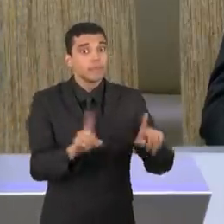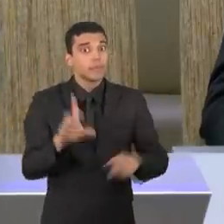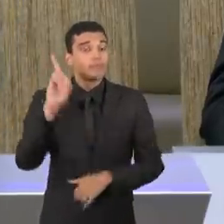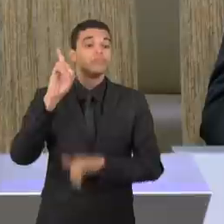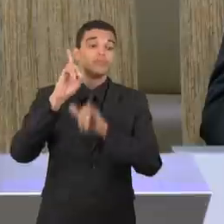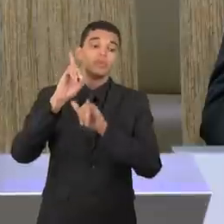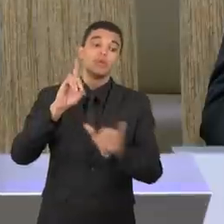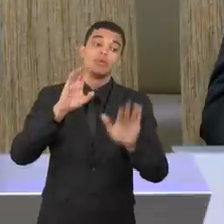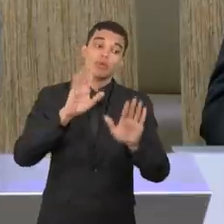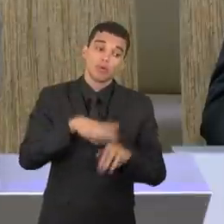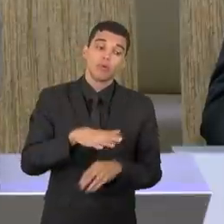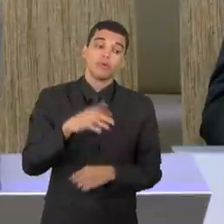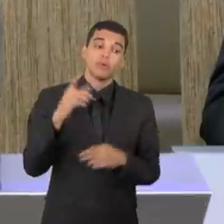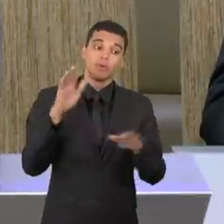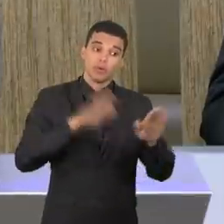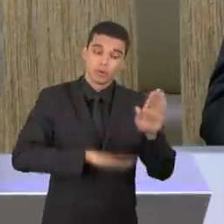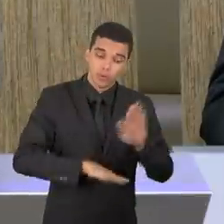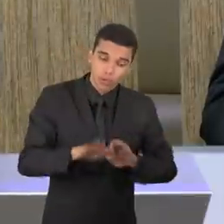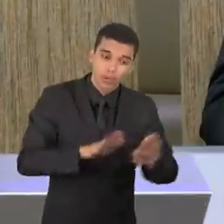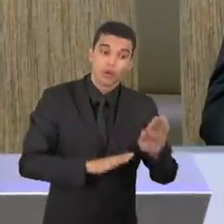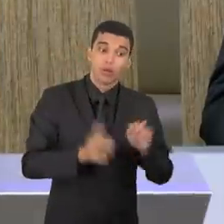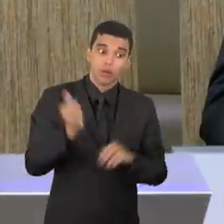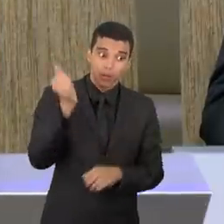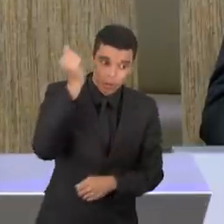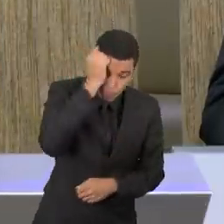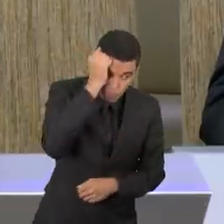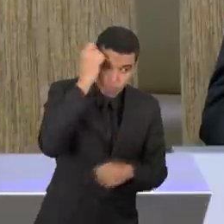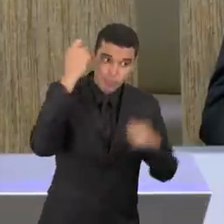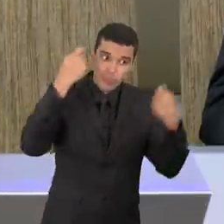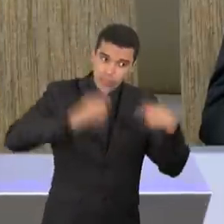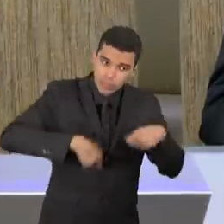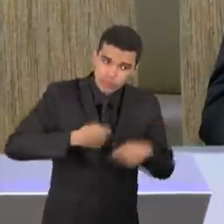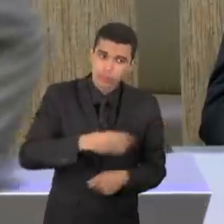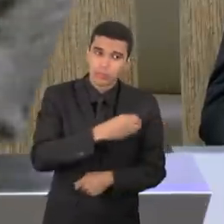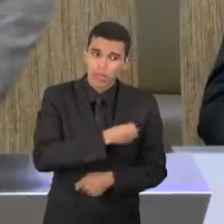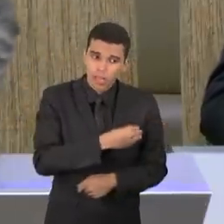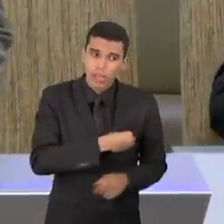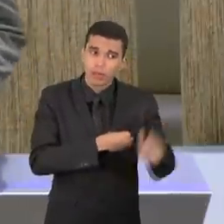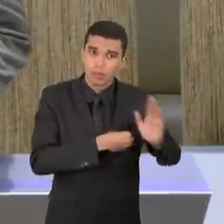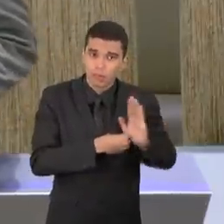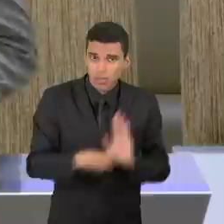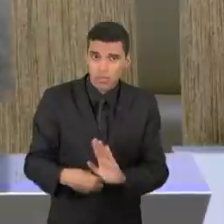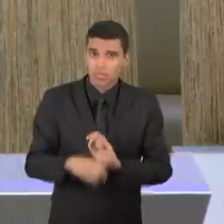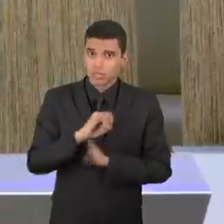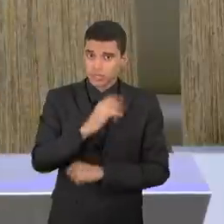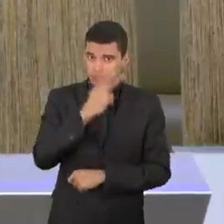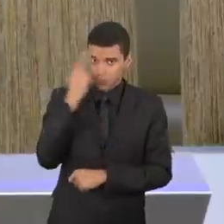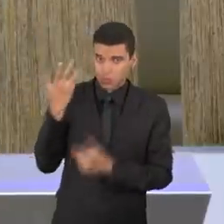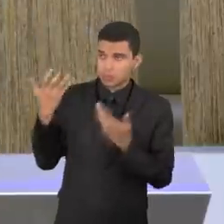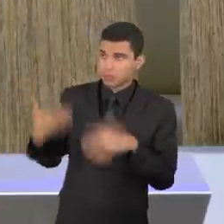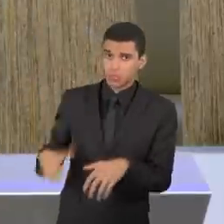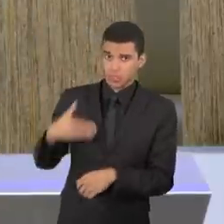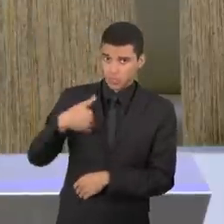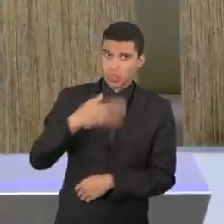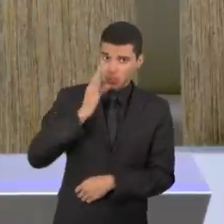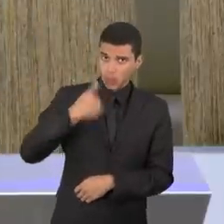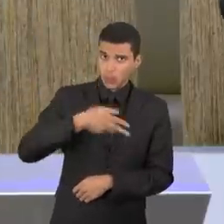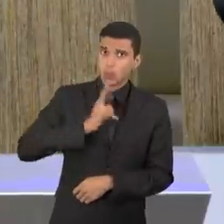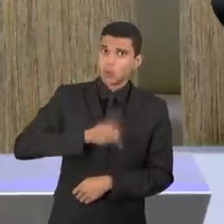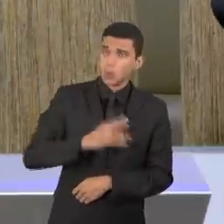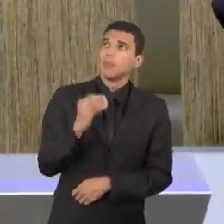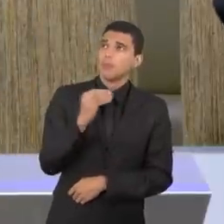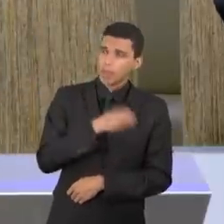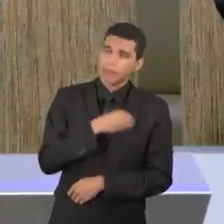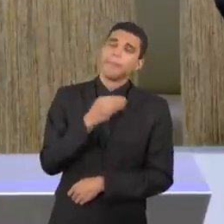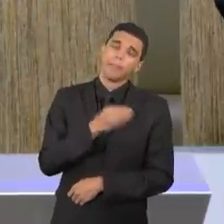quando ele está dizendo aqui, se arrepende do mal, é aquele arrependimento que aconteceu no livro de